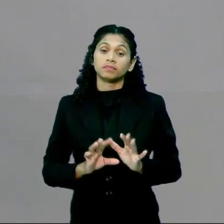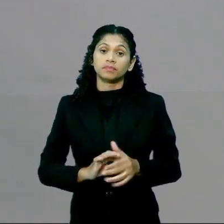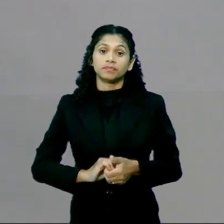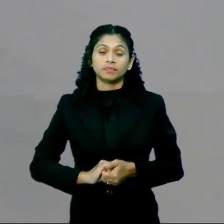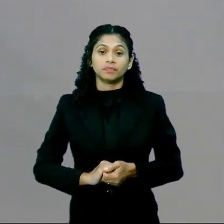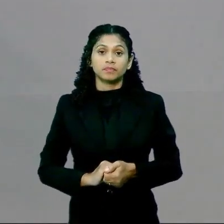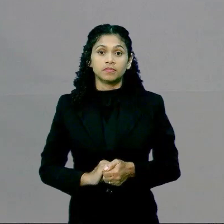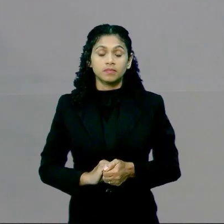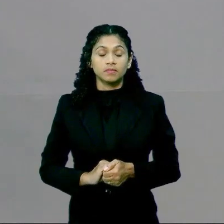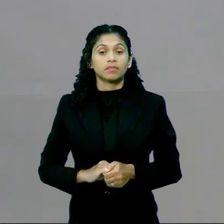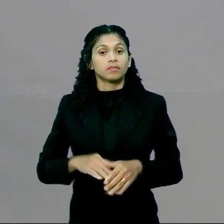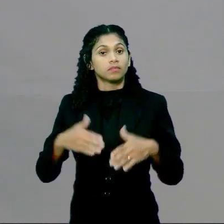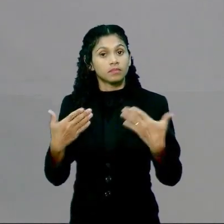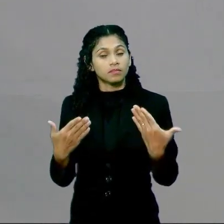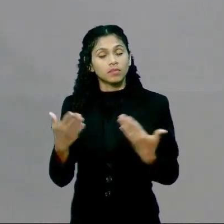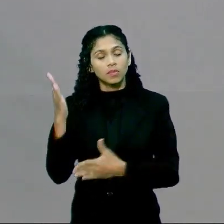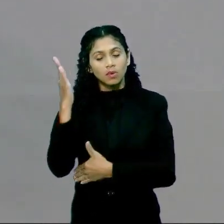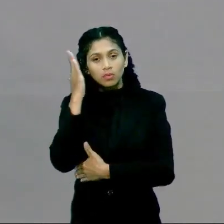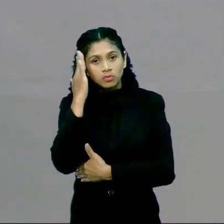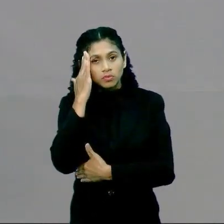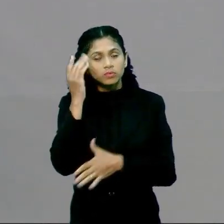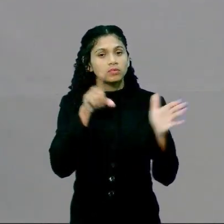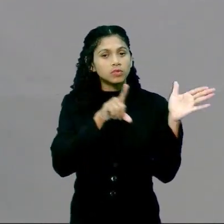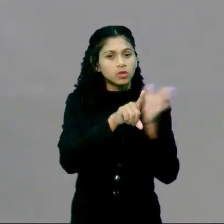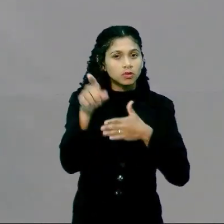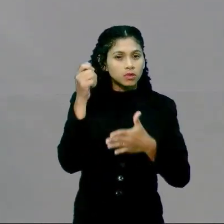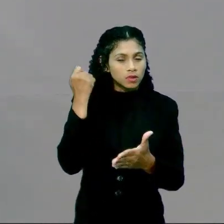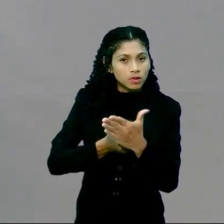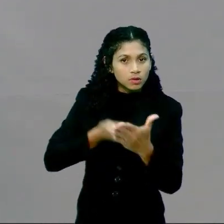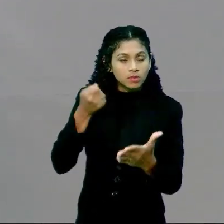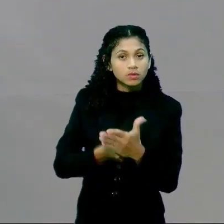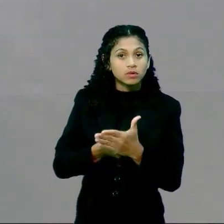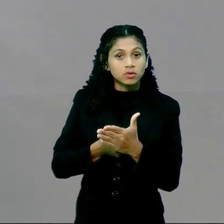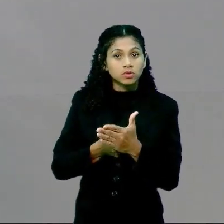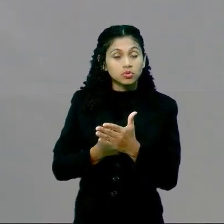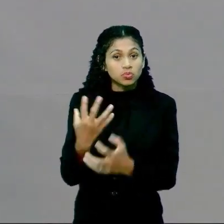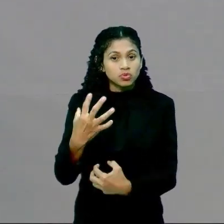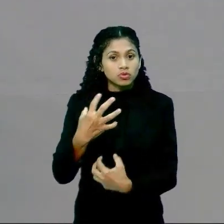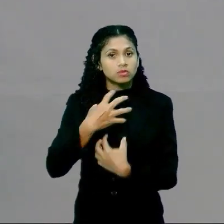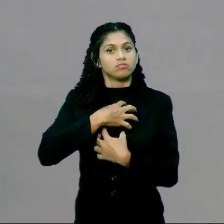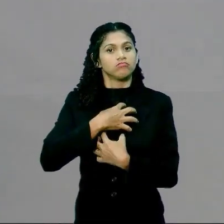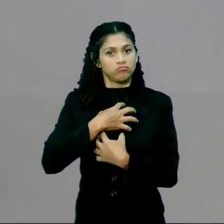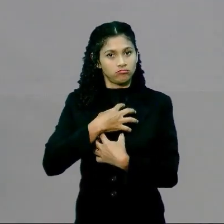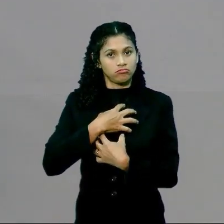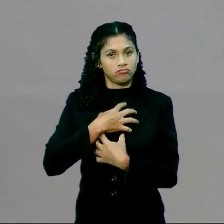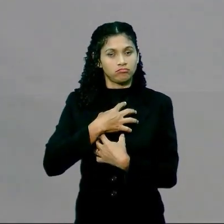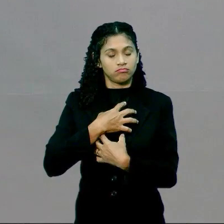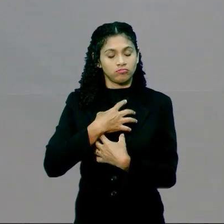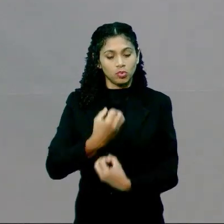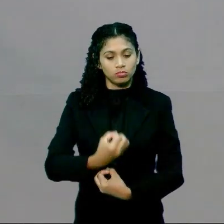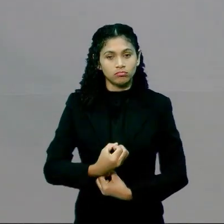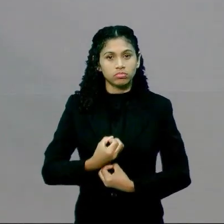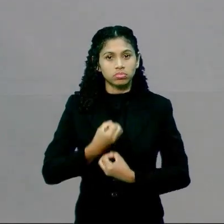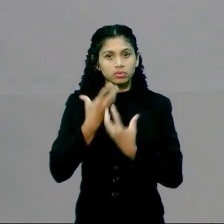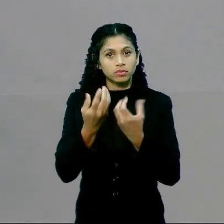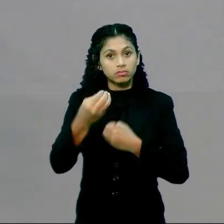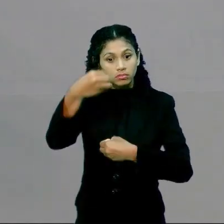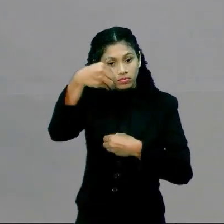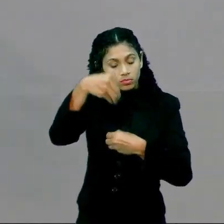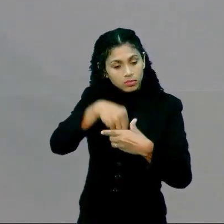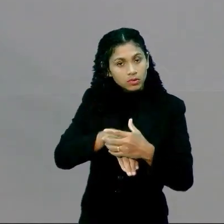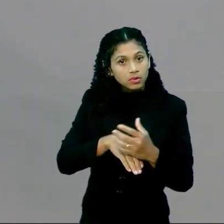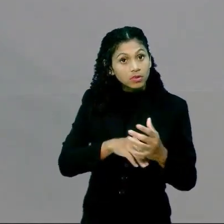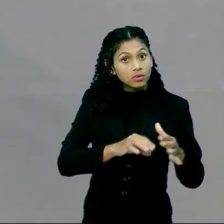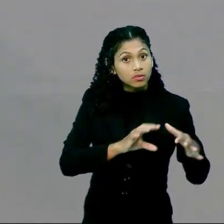está cobrando o sentido e a expressão dentro de um contexto determinado. E, geralmente,